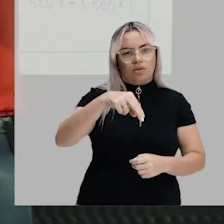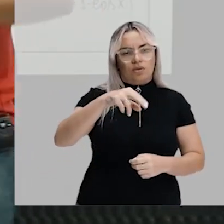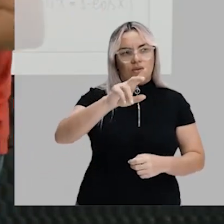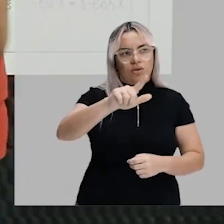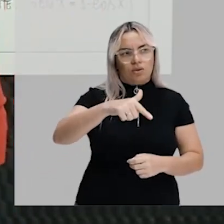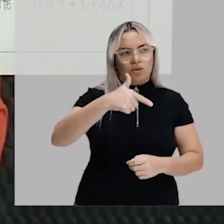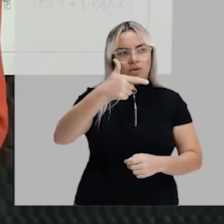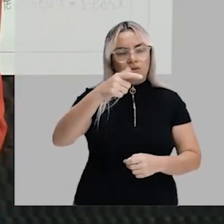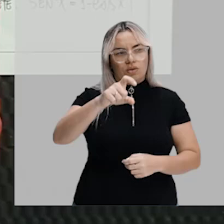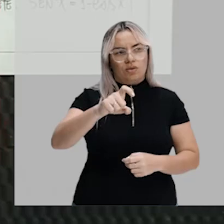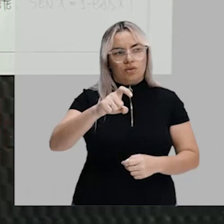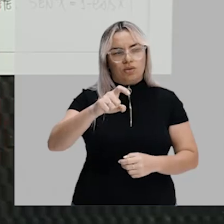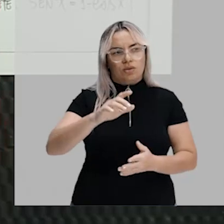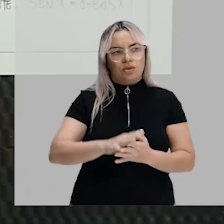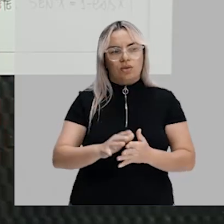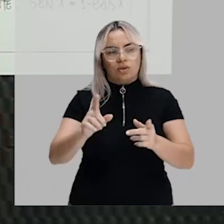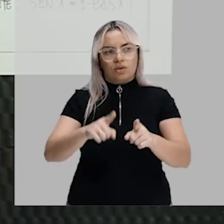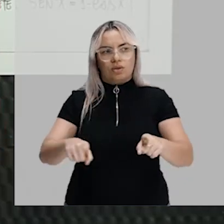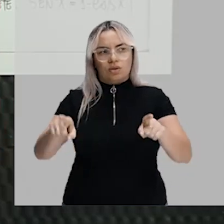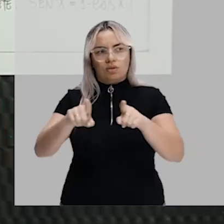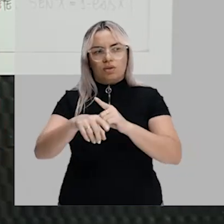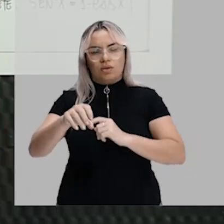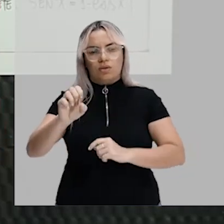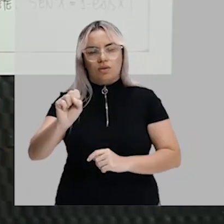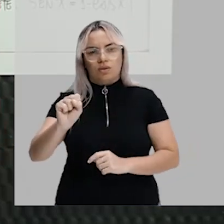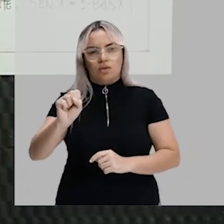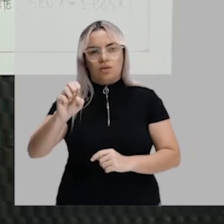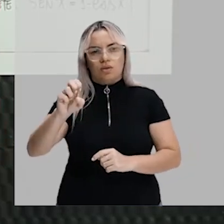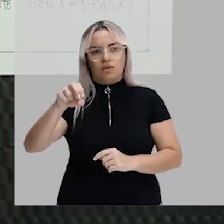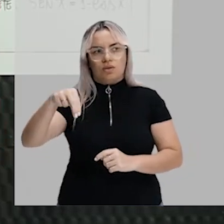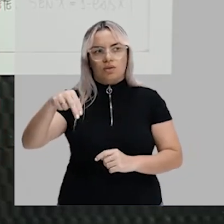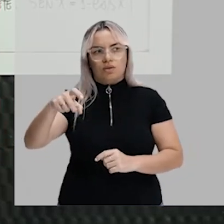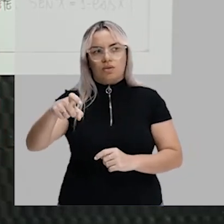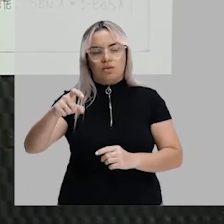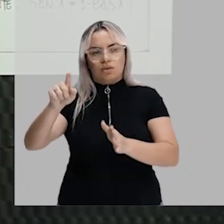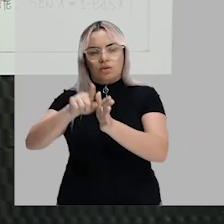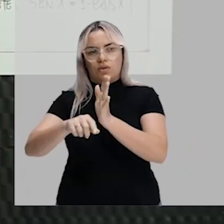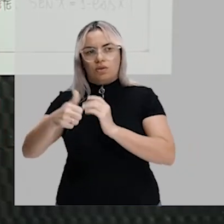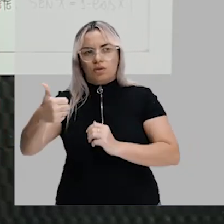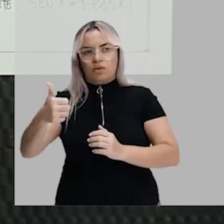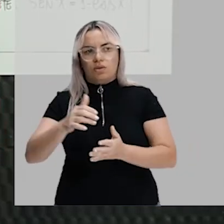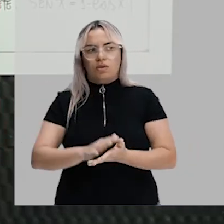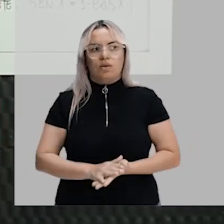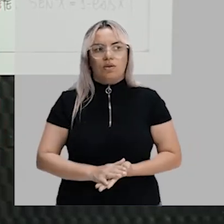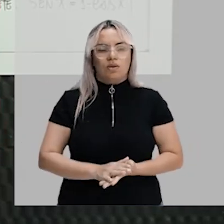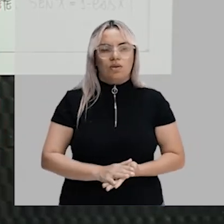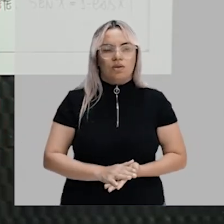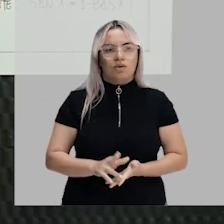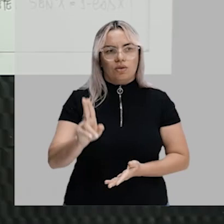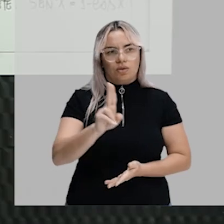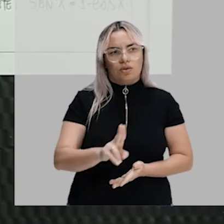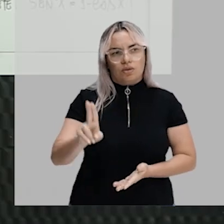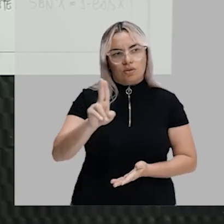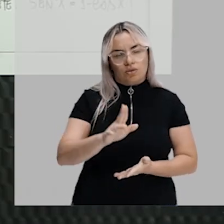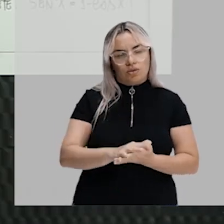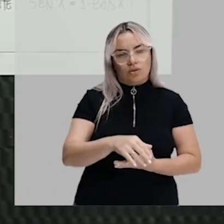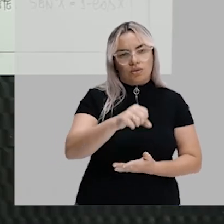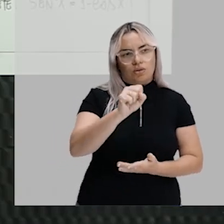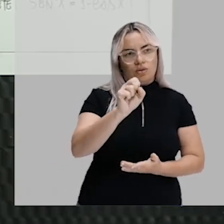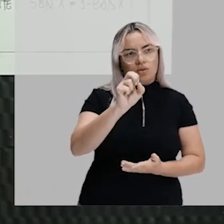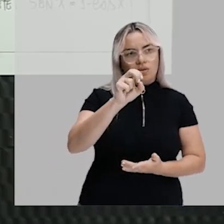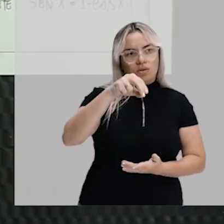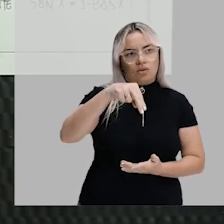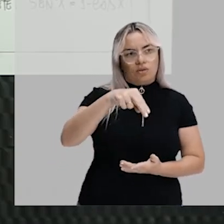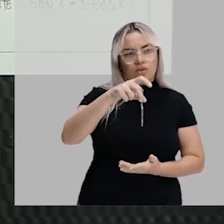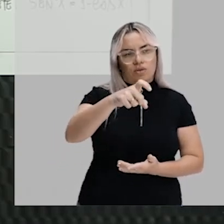que a gente vai fazer eu vou pegar esse seno de x seno x vou dizer que esse seno de